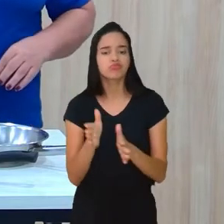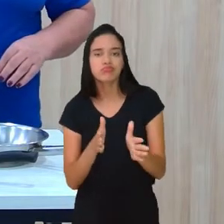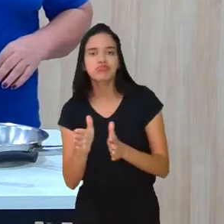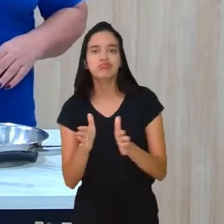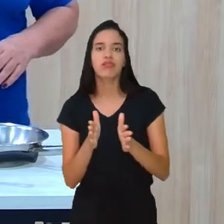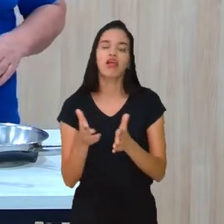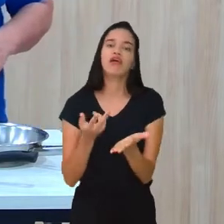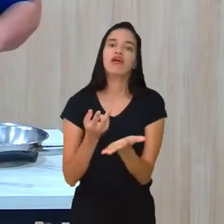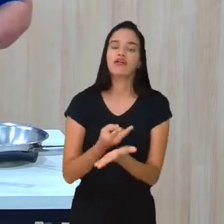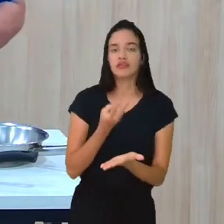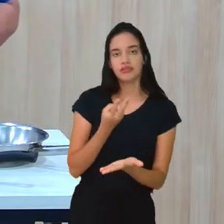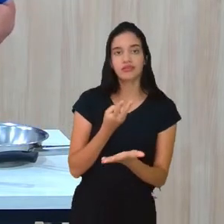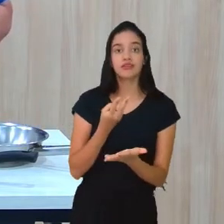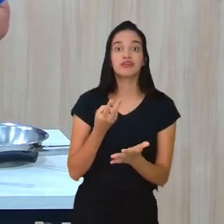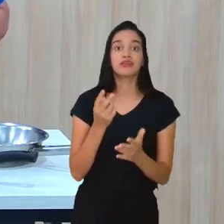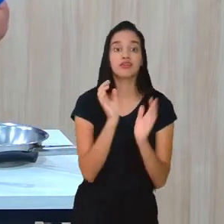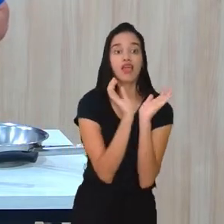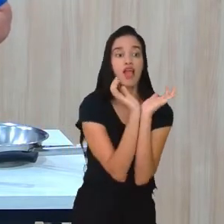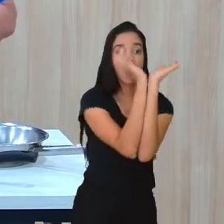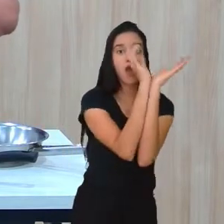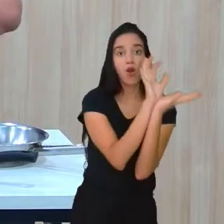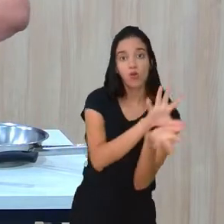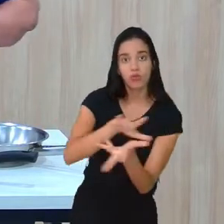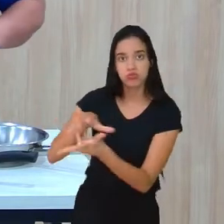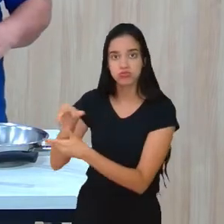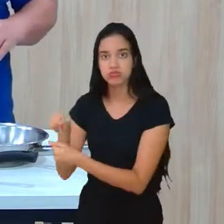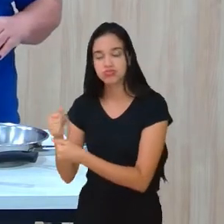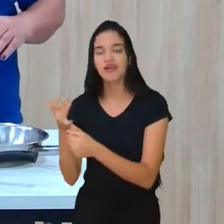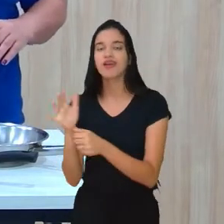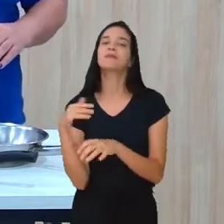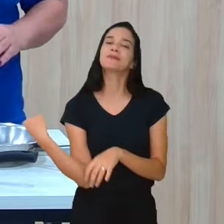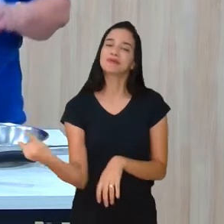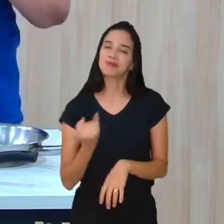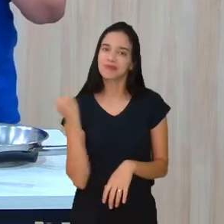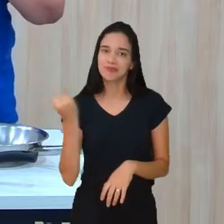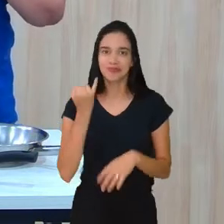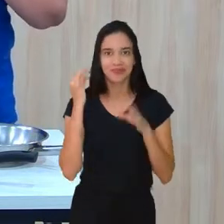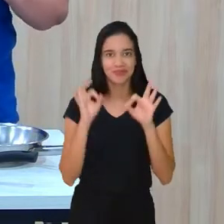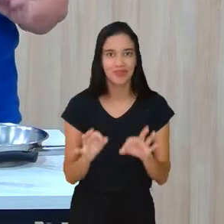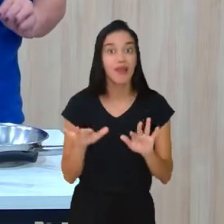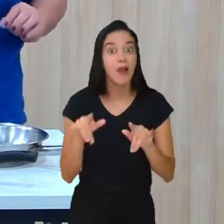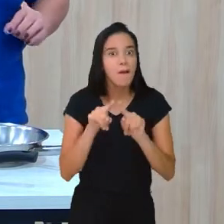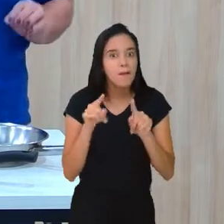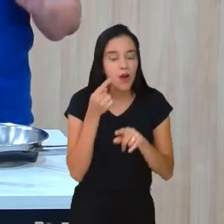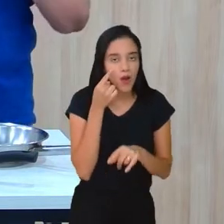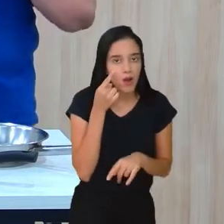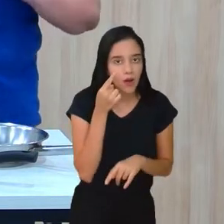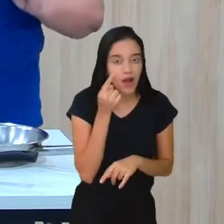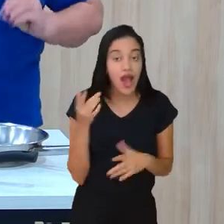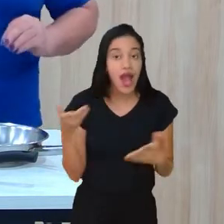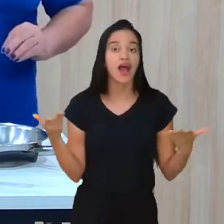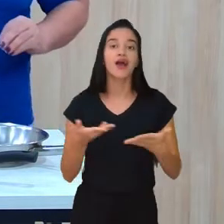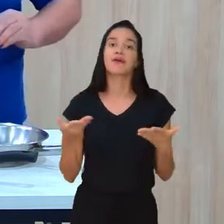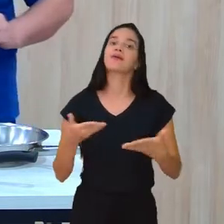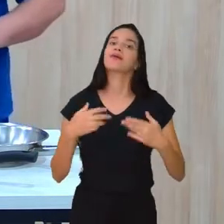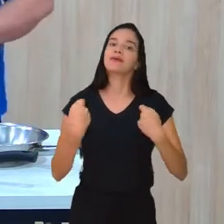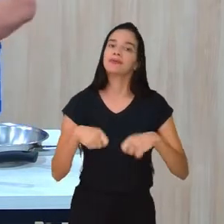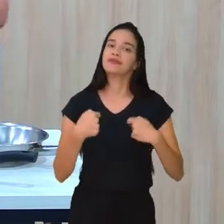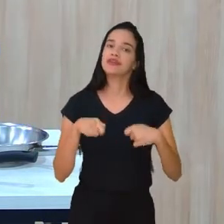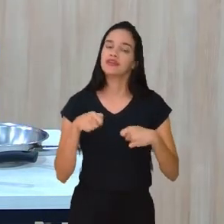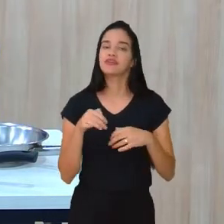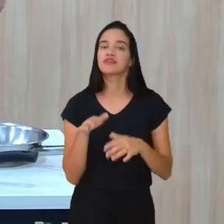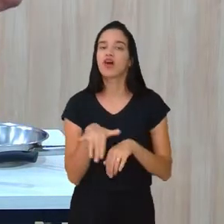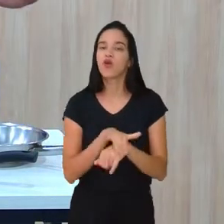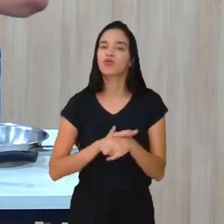está acontecendo a Copa do Mundo. Então, mais uma informação. Mas, pessoal, a gente agora precisa conversar